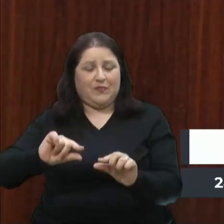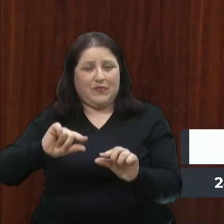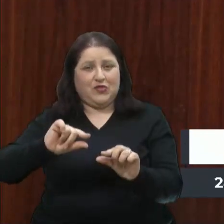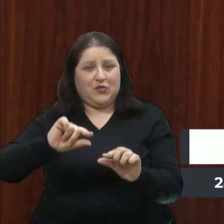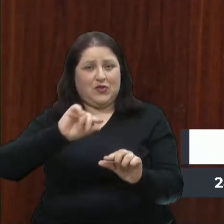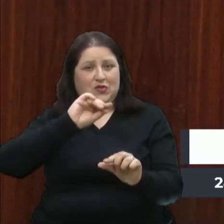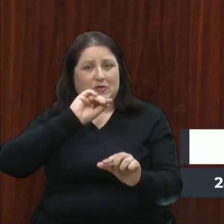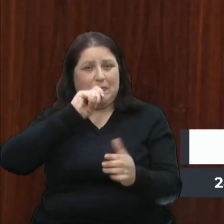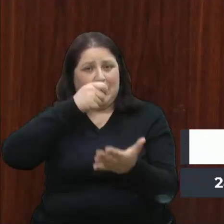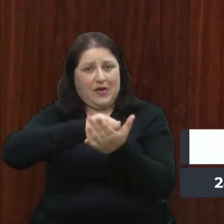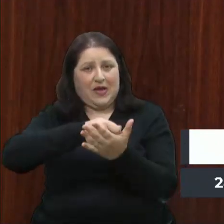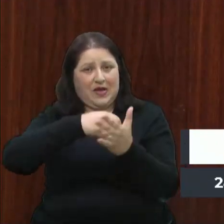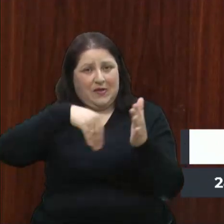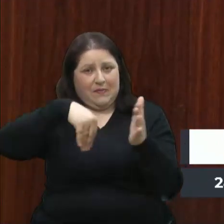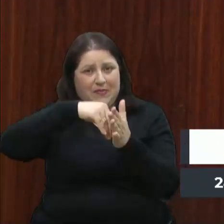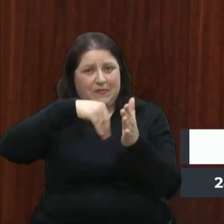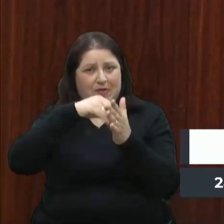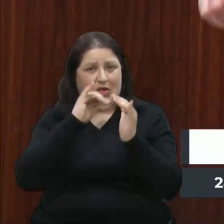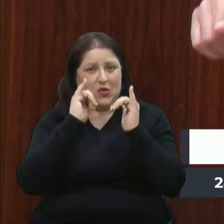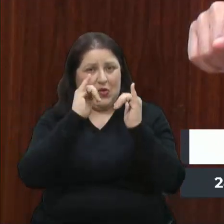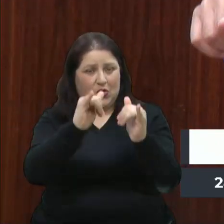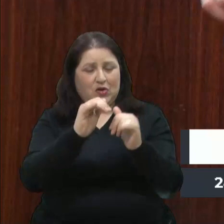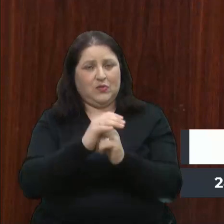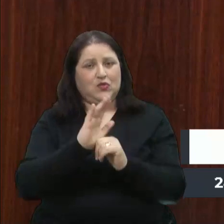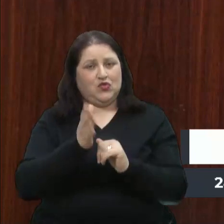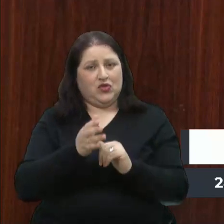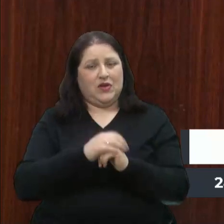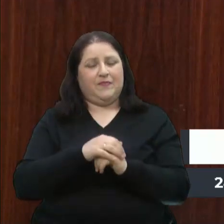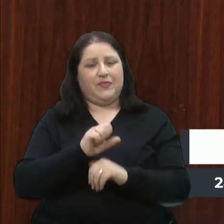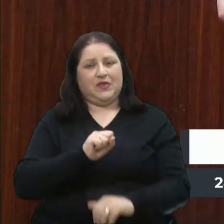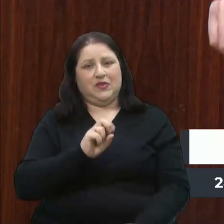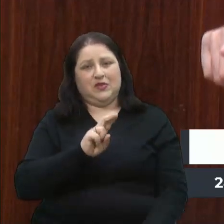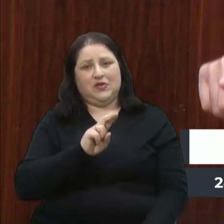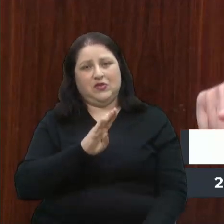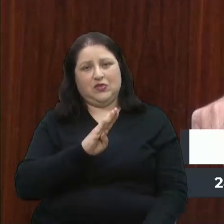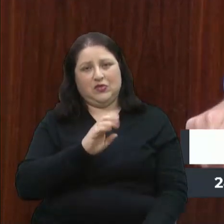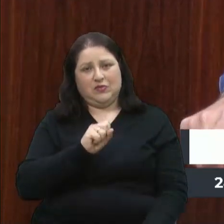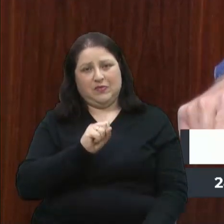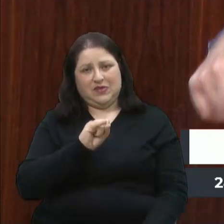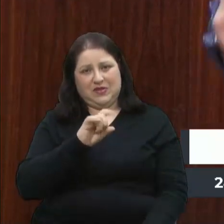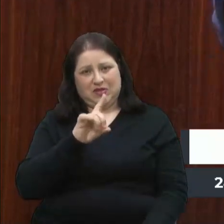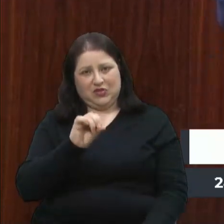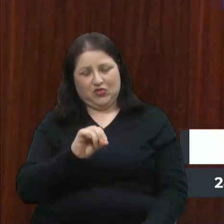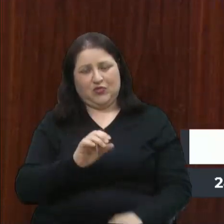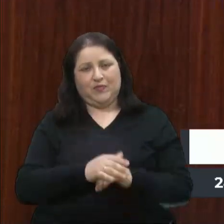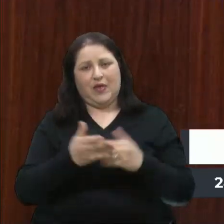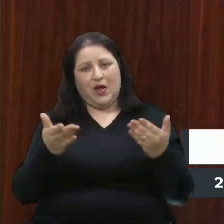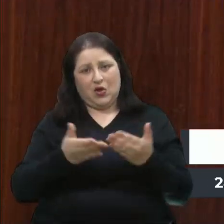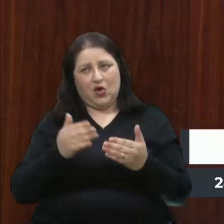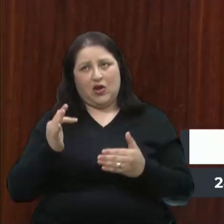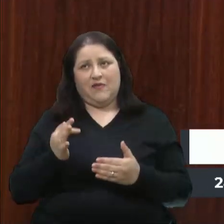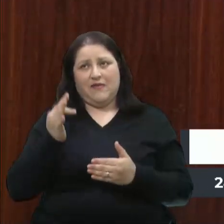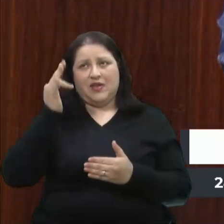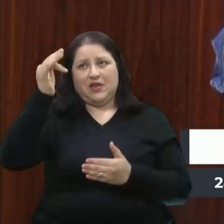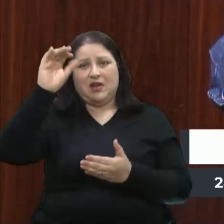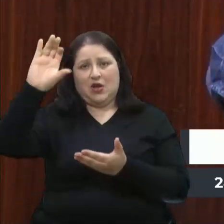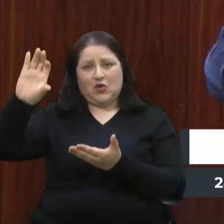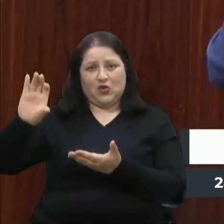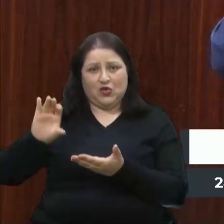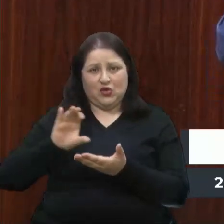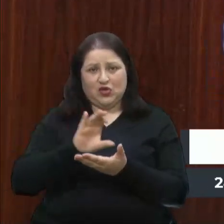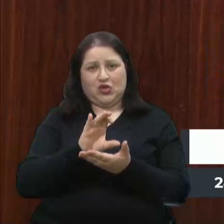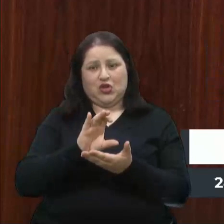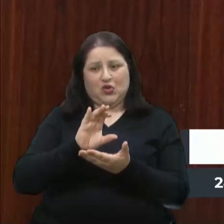nós fizemos, isso é uma coisa. Esses recursos vieram do governo federal, em razão da passagem